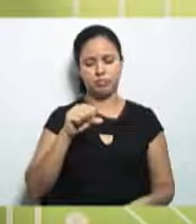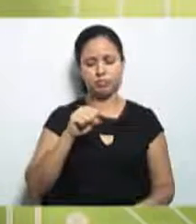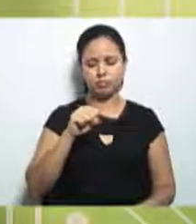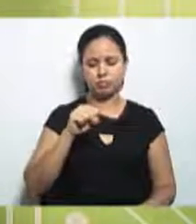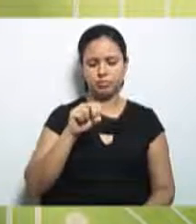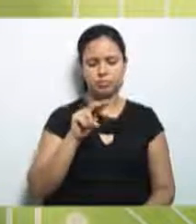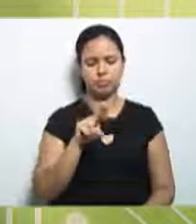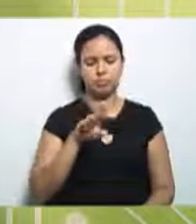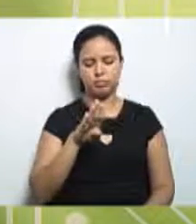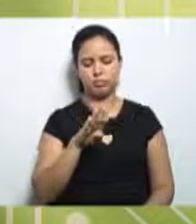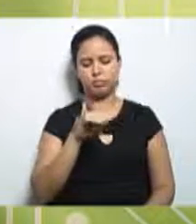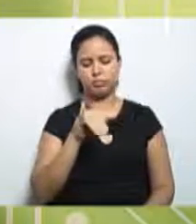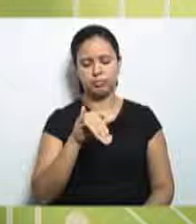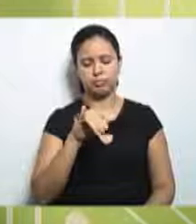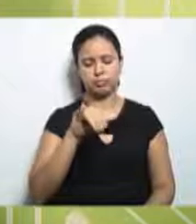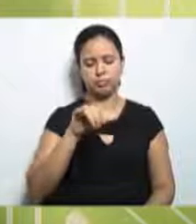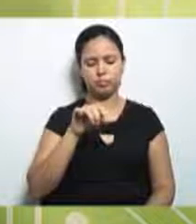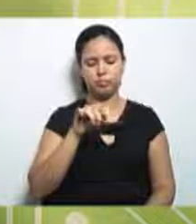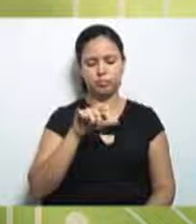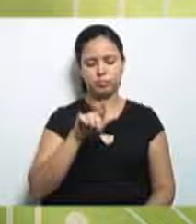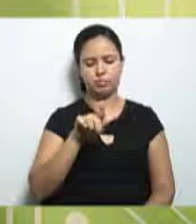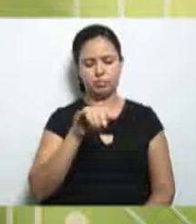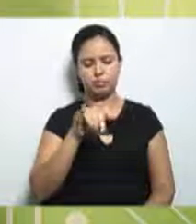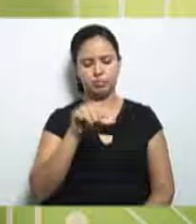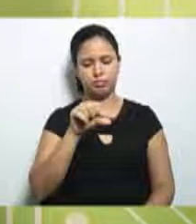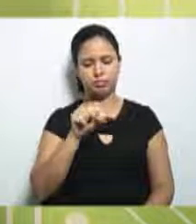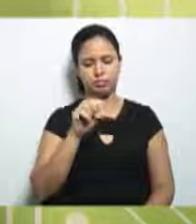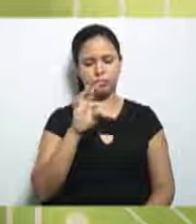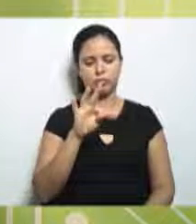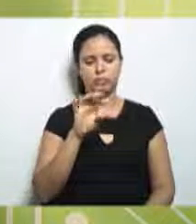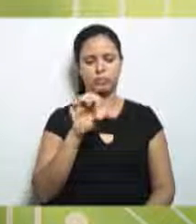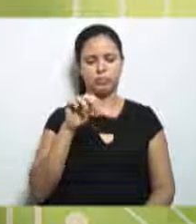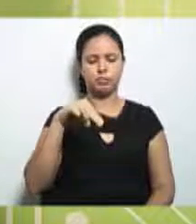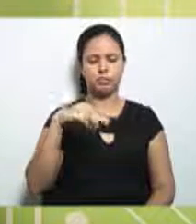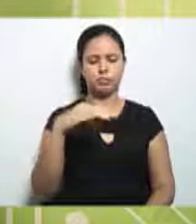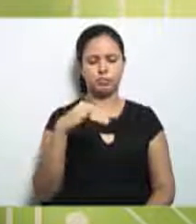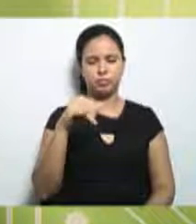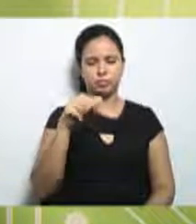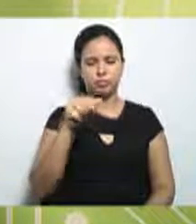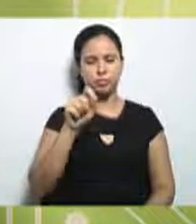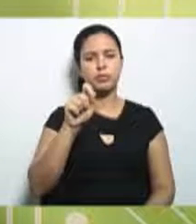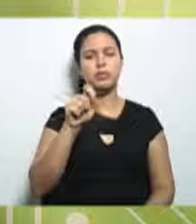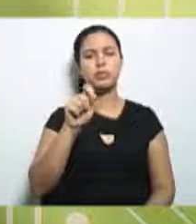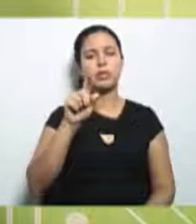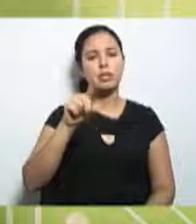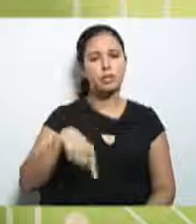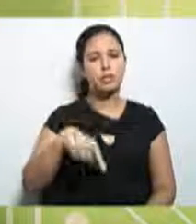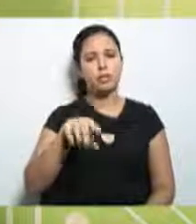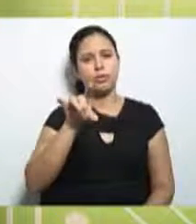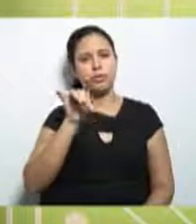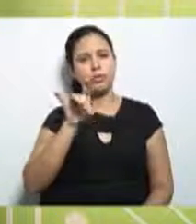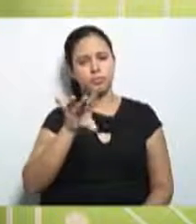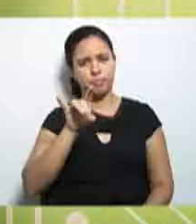As pessoas produziam o suficiente para aquele dia, para aquele período, e